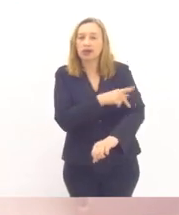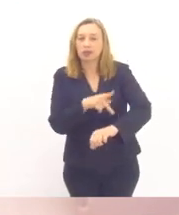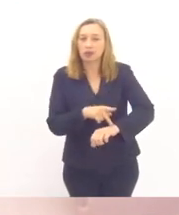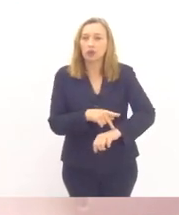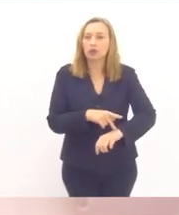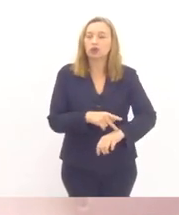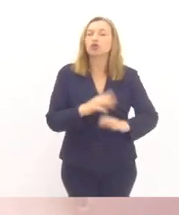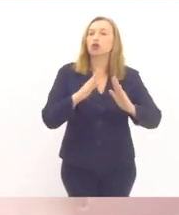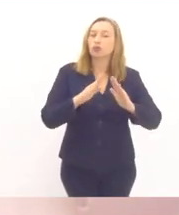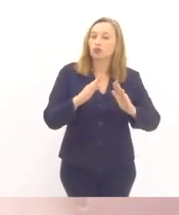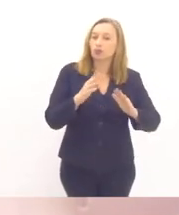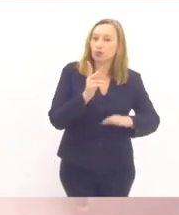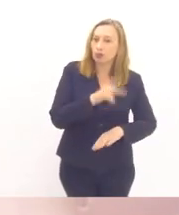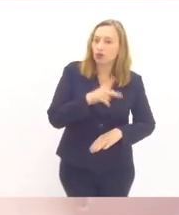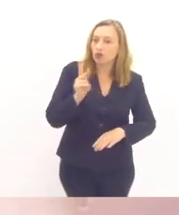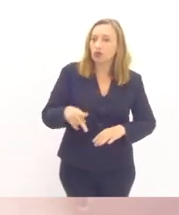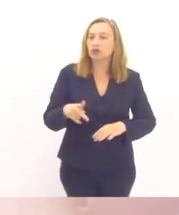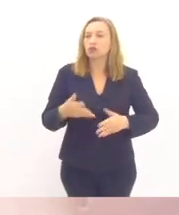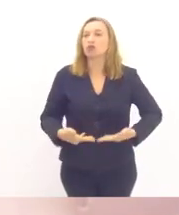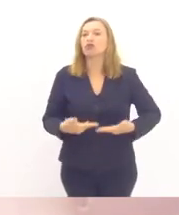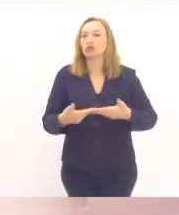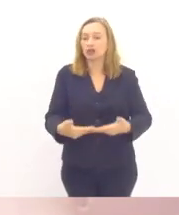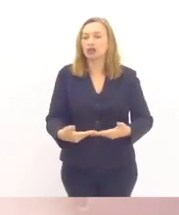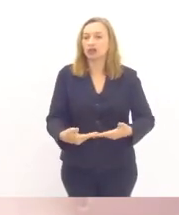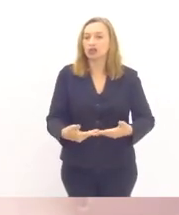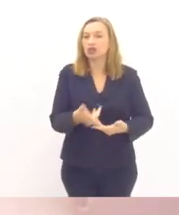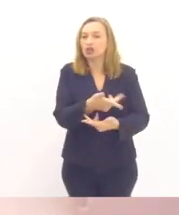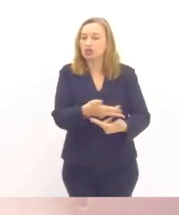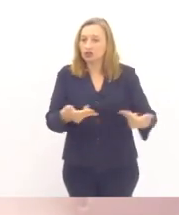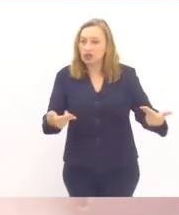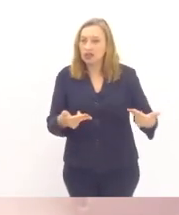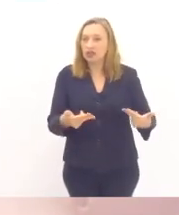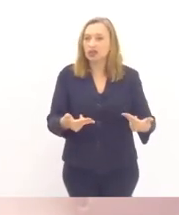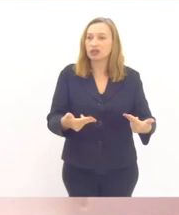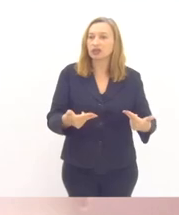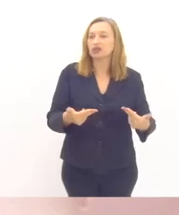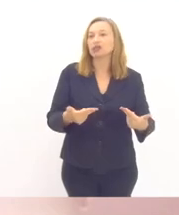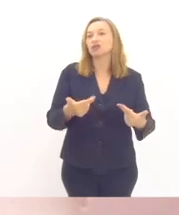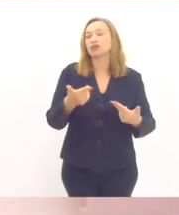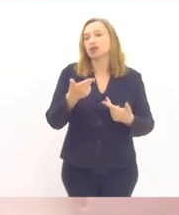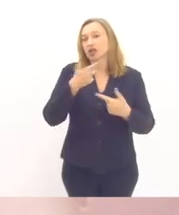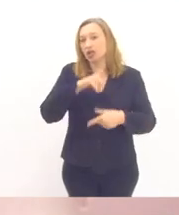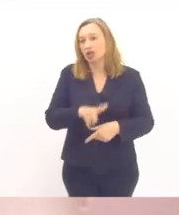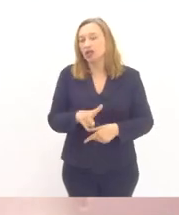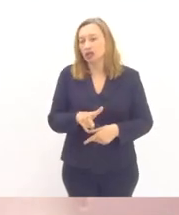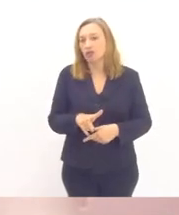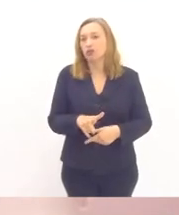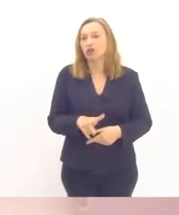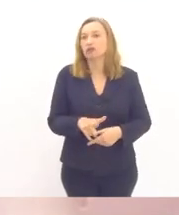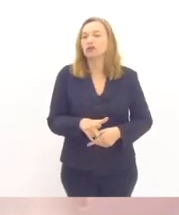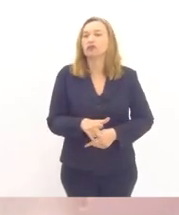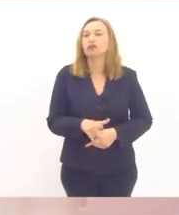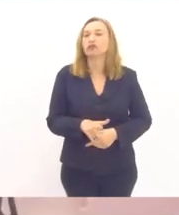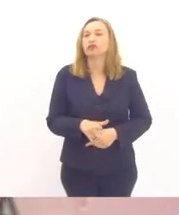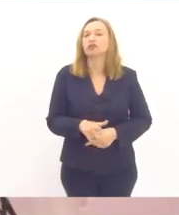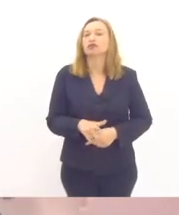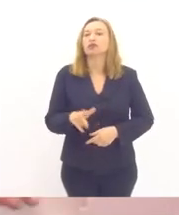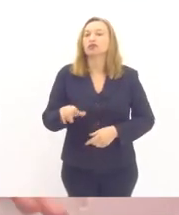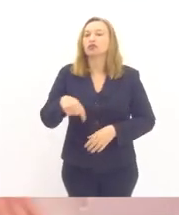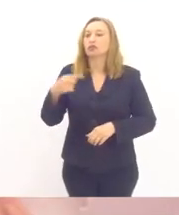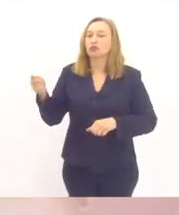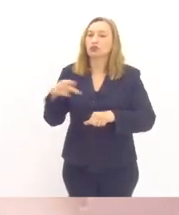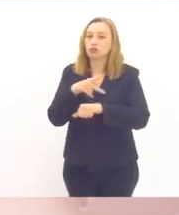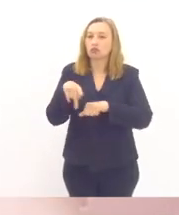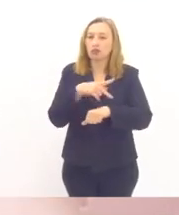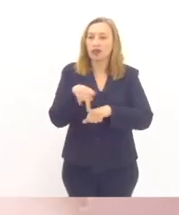envolve professores e professoras, enfim, para oferecer uma diversidade, uma pluralidade de línguas estrangeiras, ou